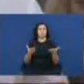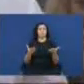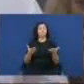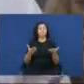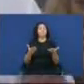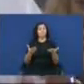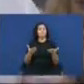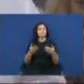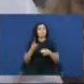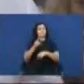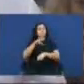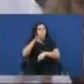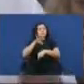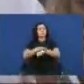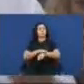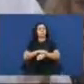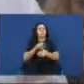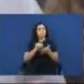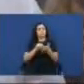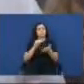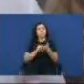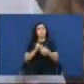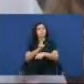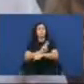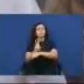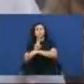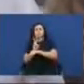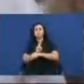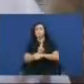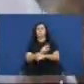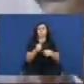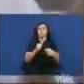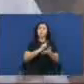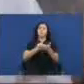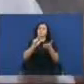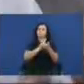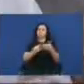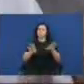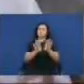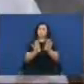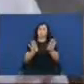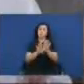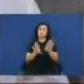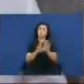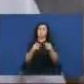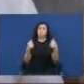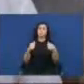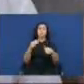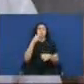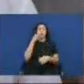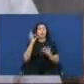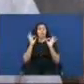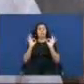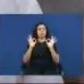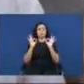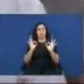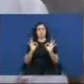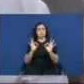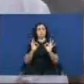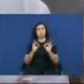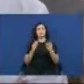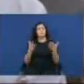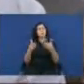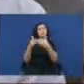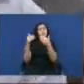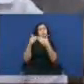a segurança, a questão de segurança, a questão de limpeza, nós temos que dar bastante atenção para esse tipo de coisa. Por isso